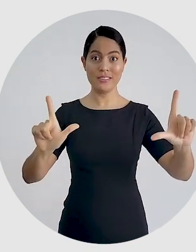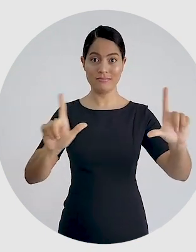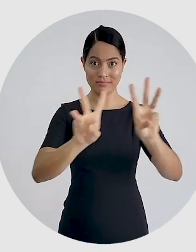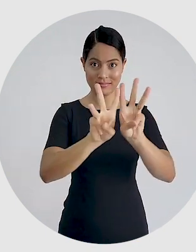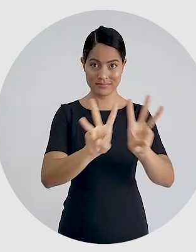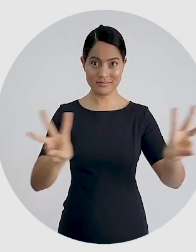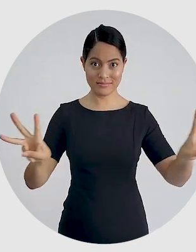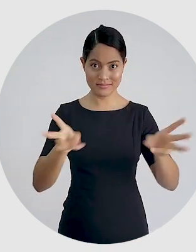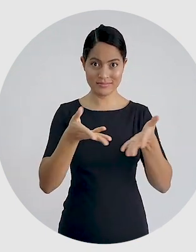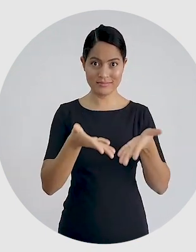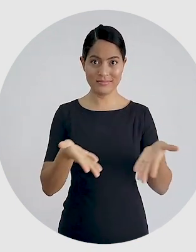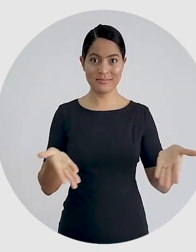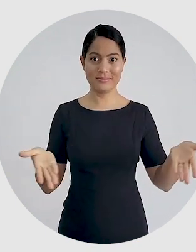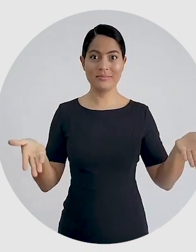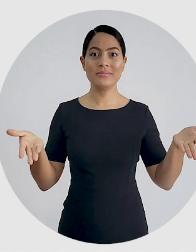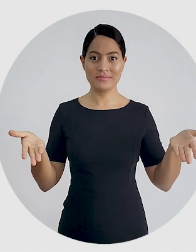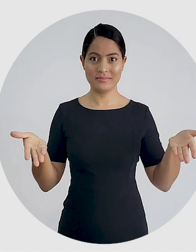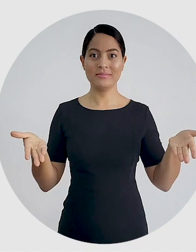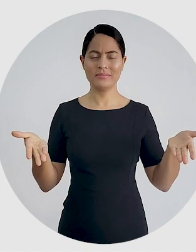página